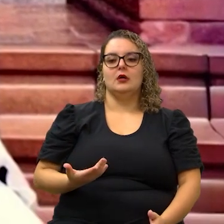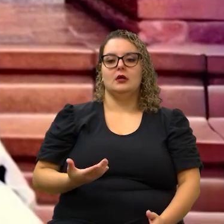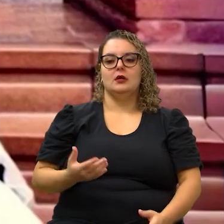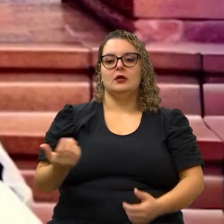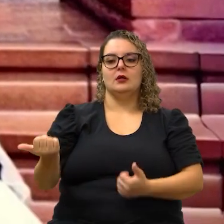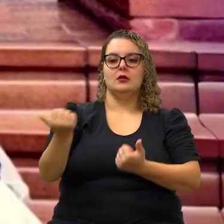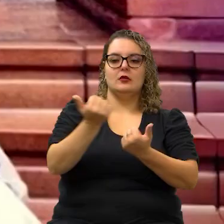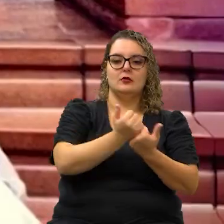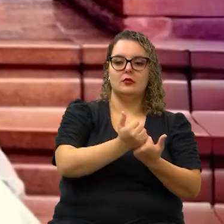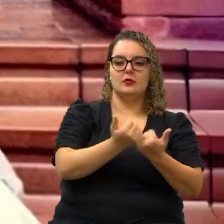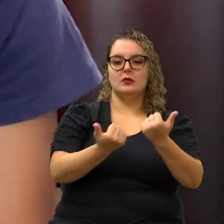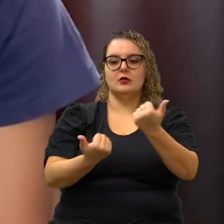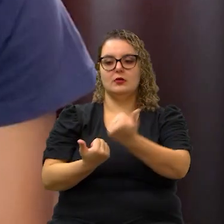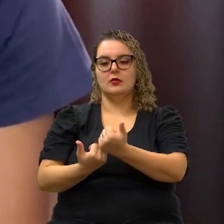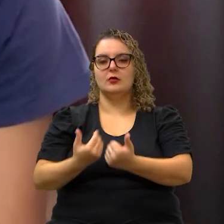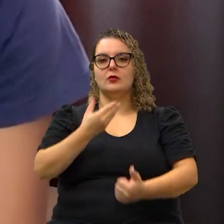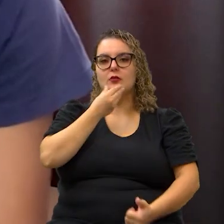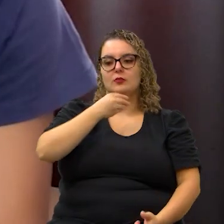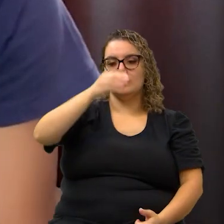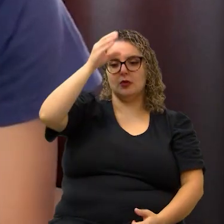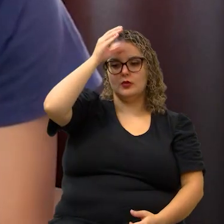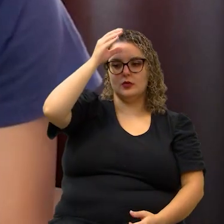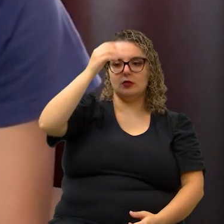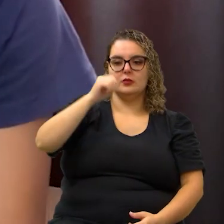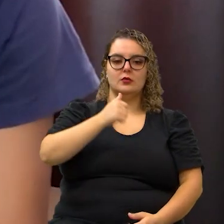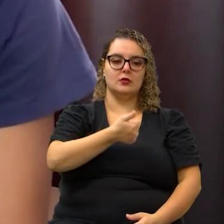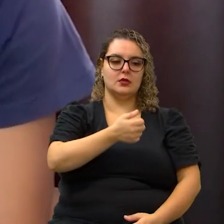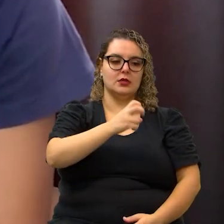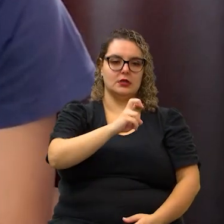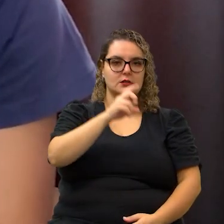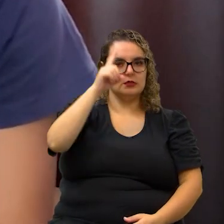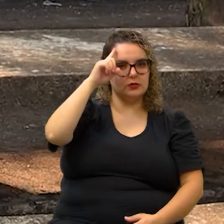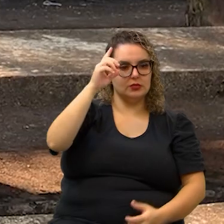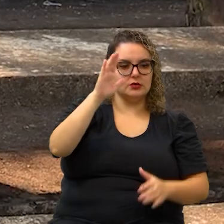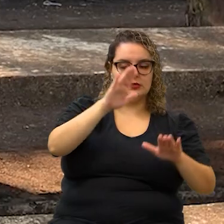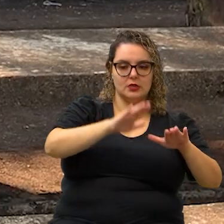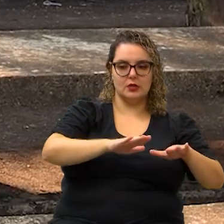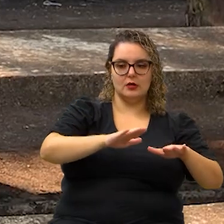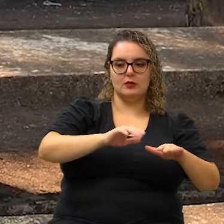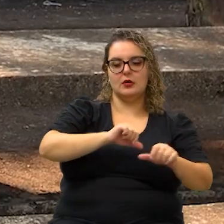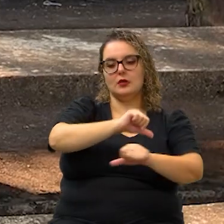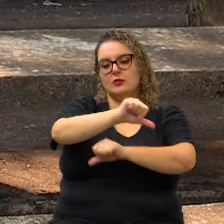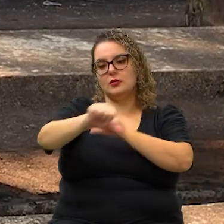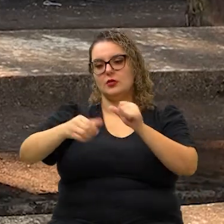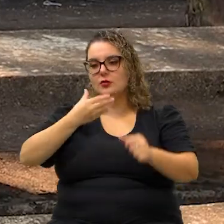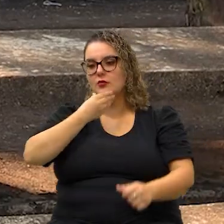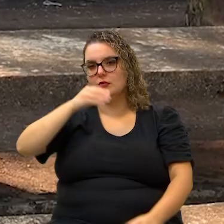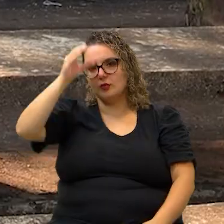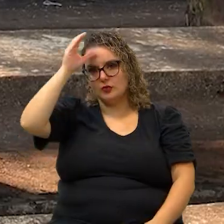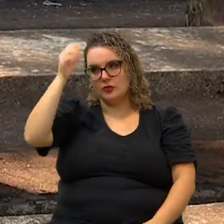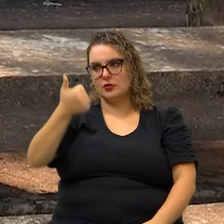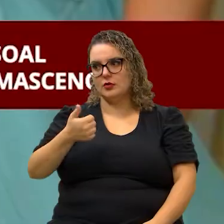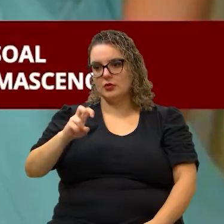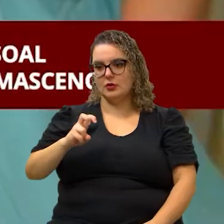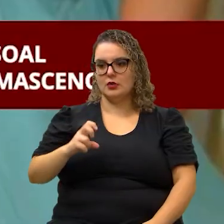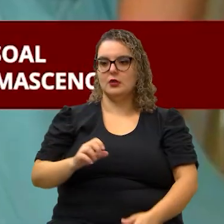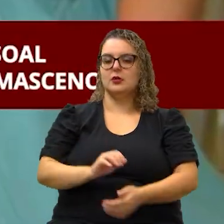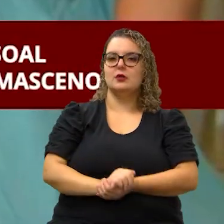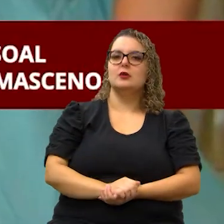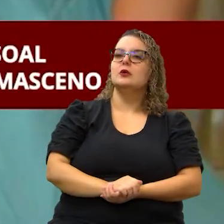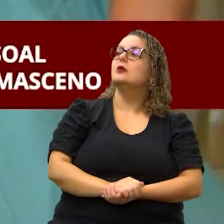pai ir trabalhar. Então, meu tio e meu pai ficavam revezando uma vez comigo no hospital. Tive muito apoio familiar, sou muito grata à minha família,